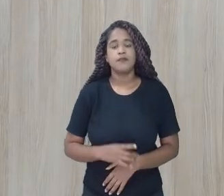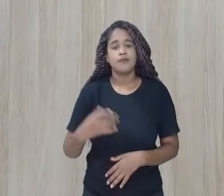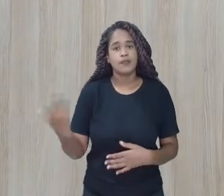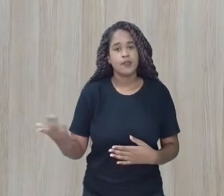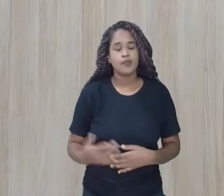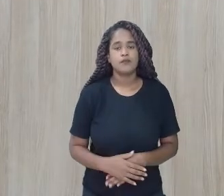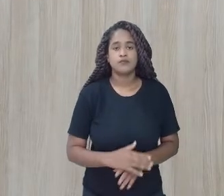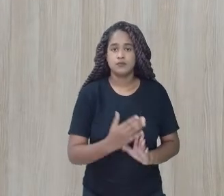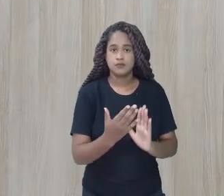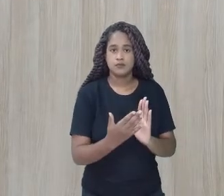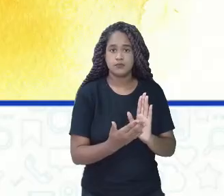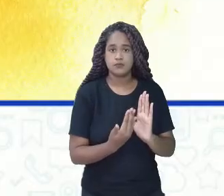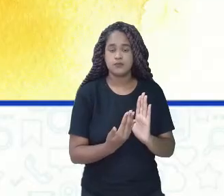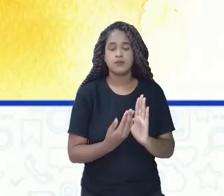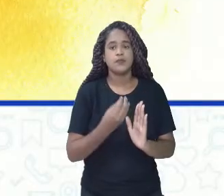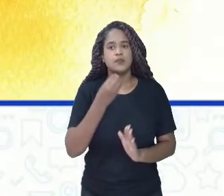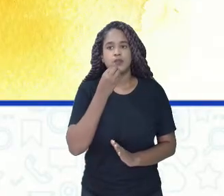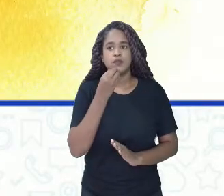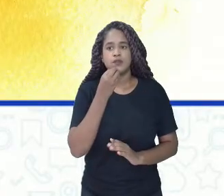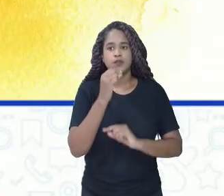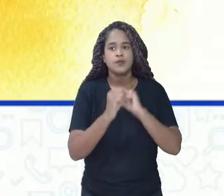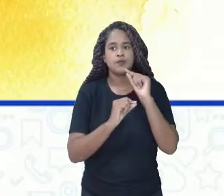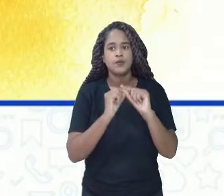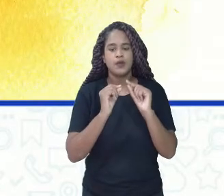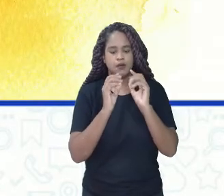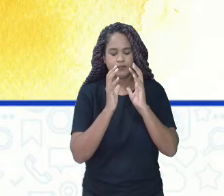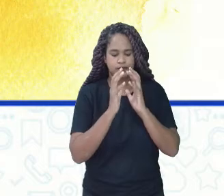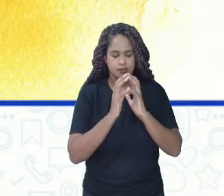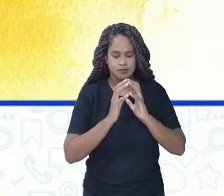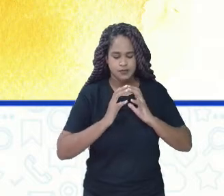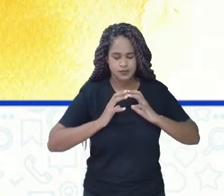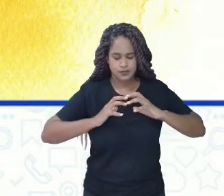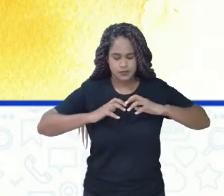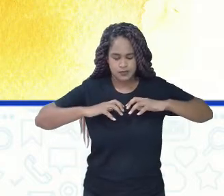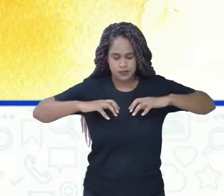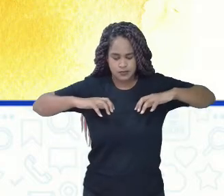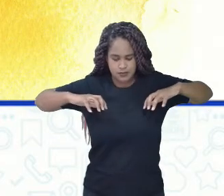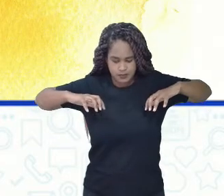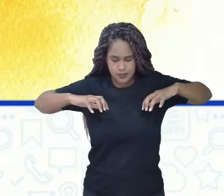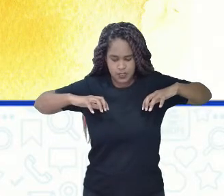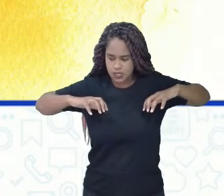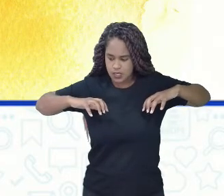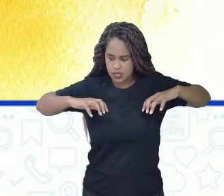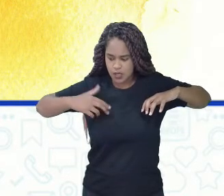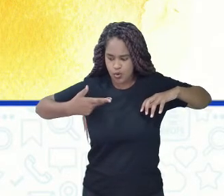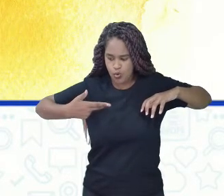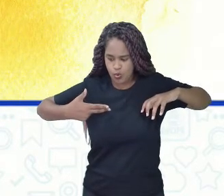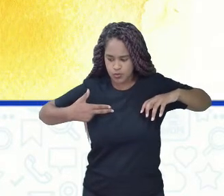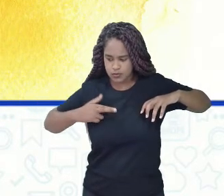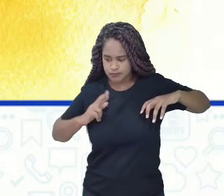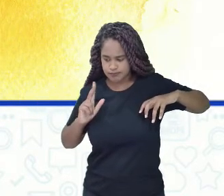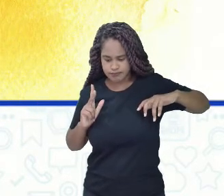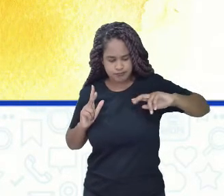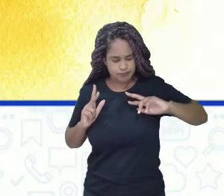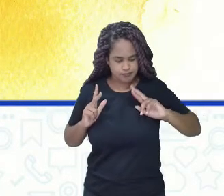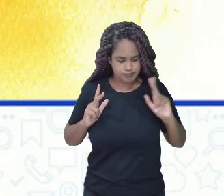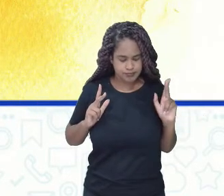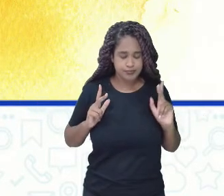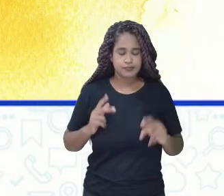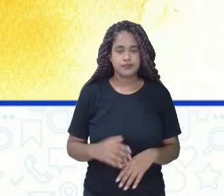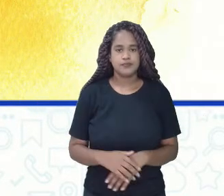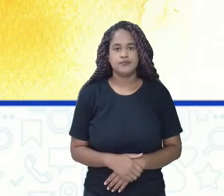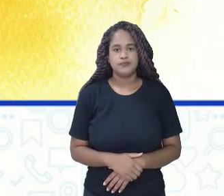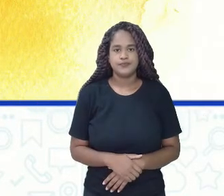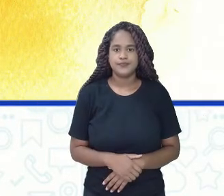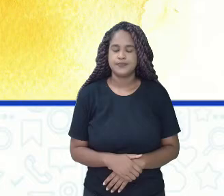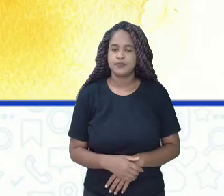visa tornar essa separação cada vez mais sutil, apagando os limites claros que separam as nossas ações. O que Stevenson está